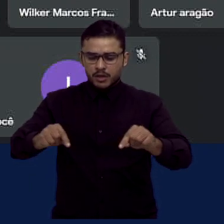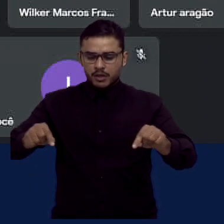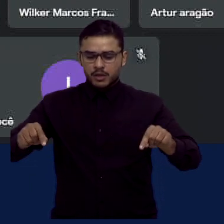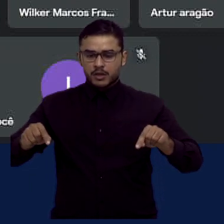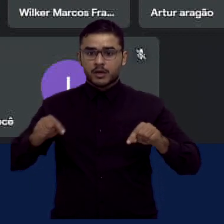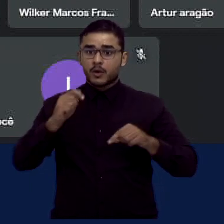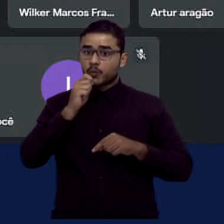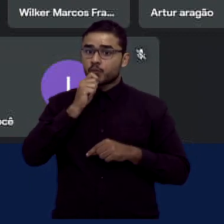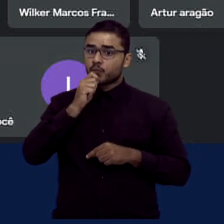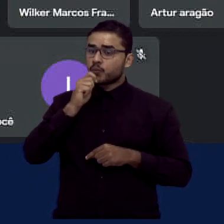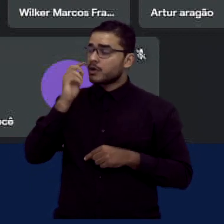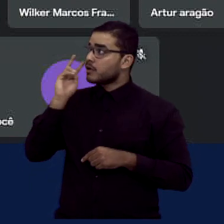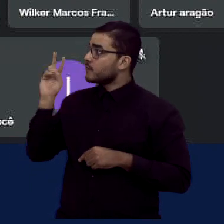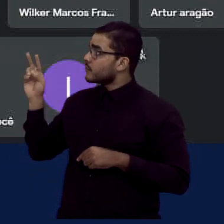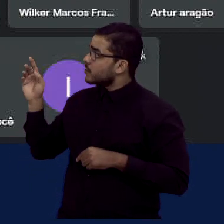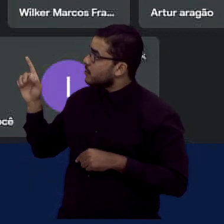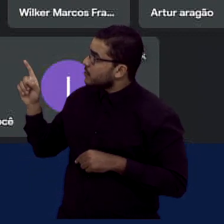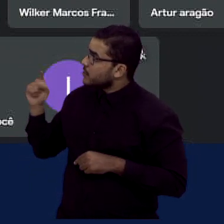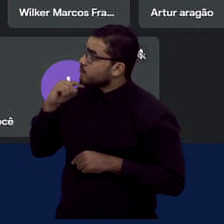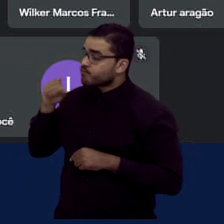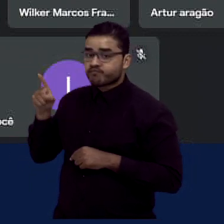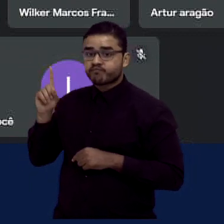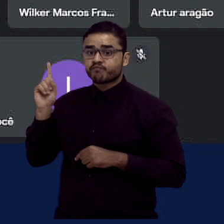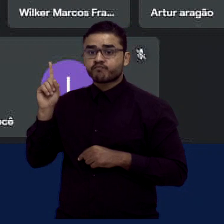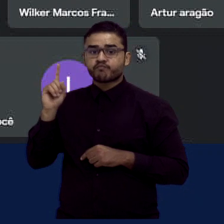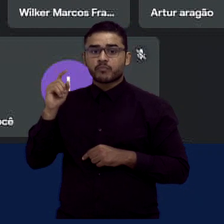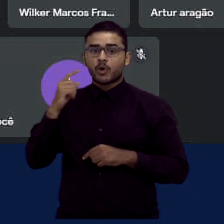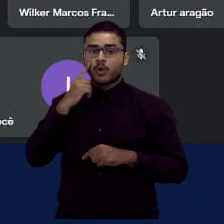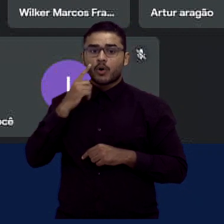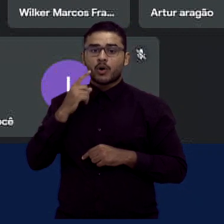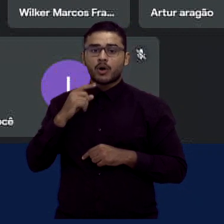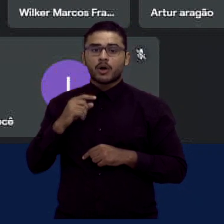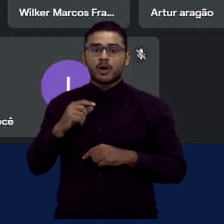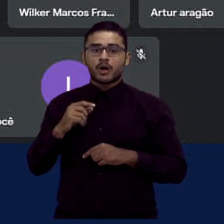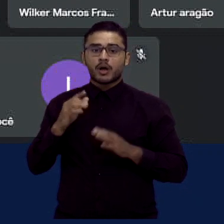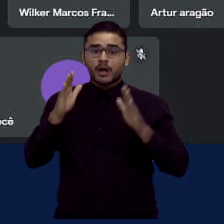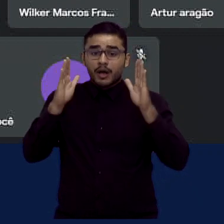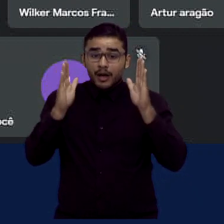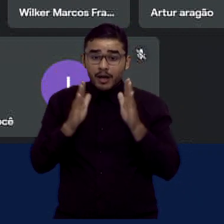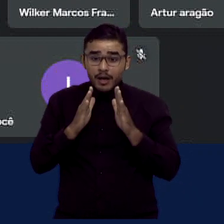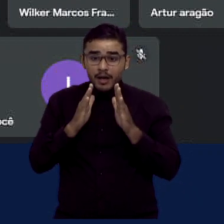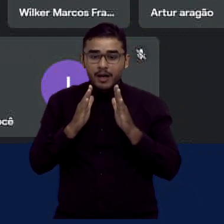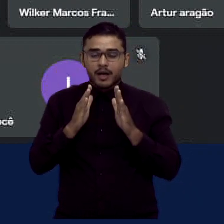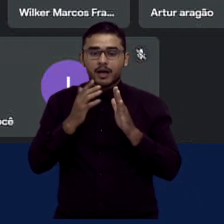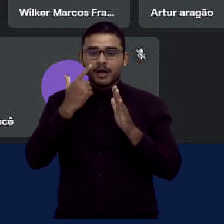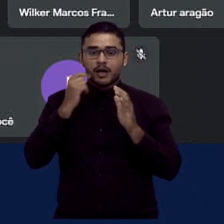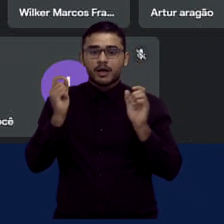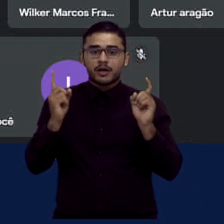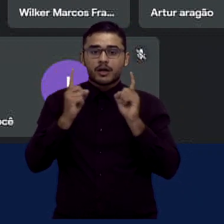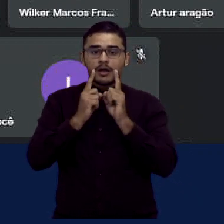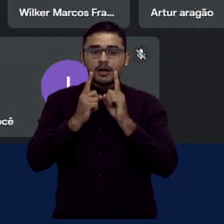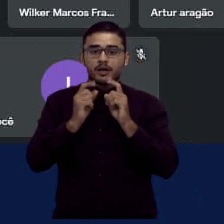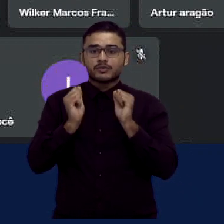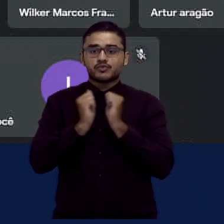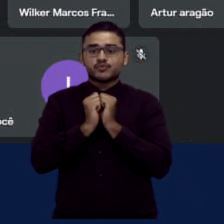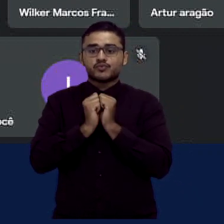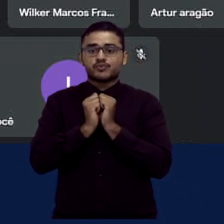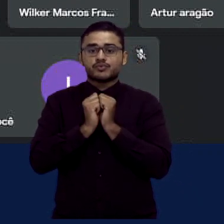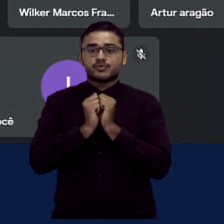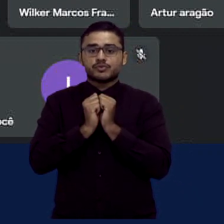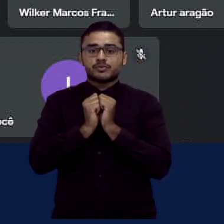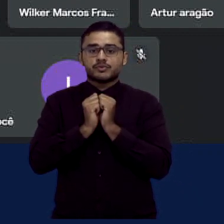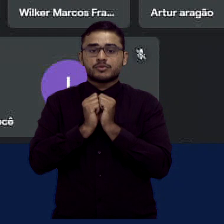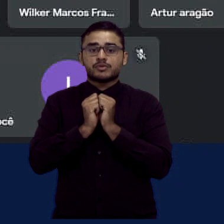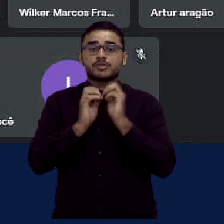no quadro seguinte, você vê que ele faz um quadro ainda menorzinho, que é para poder aproximá-las. Elas estão em pontos diferentes